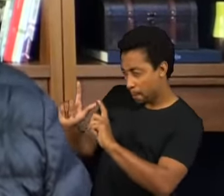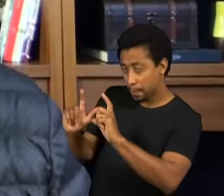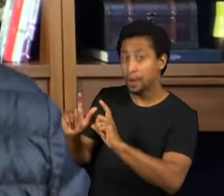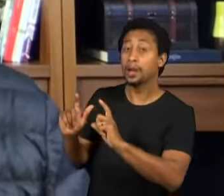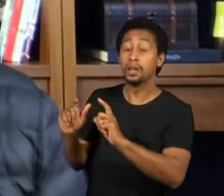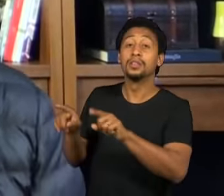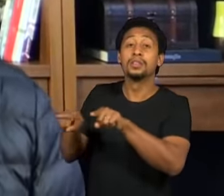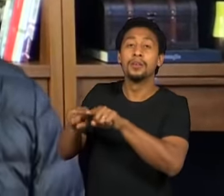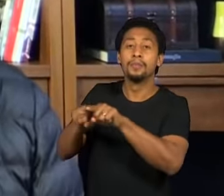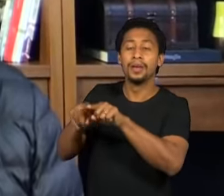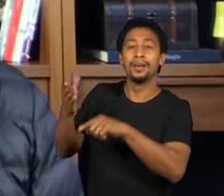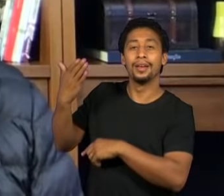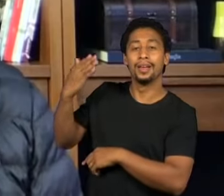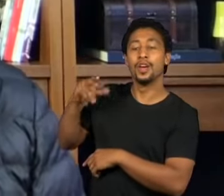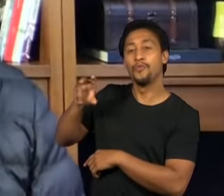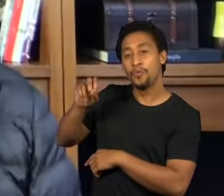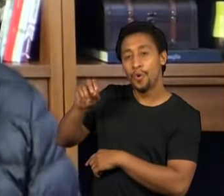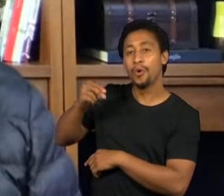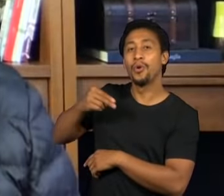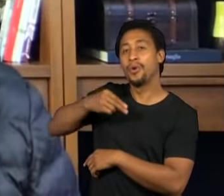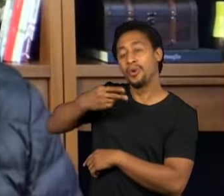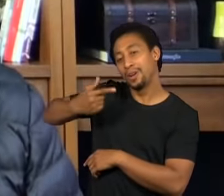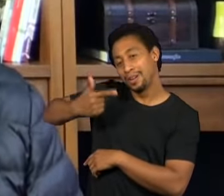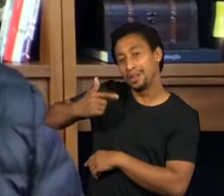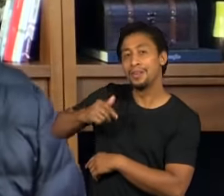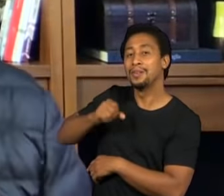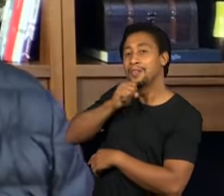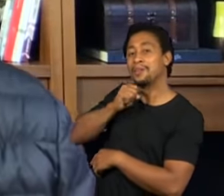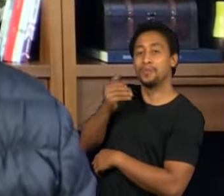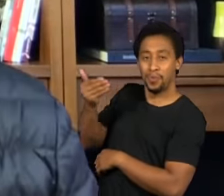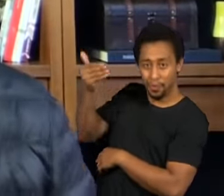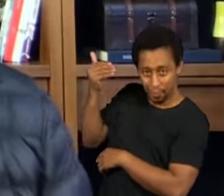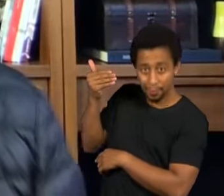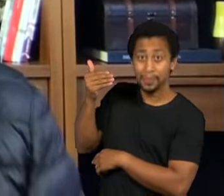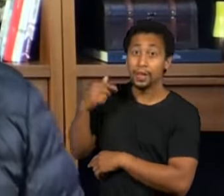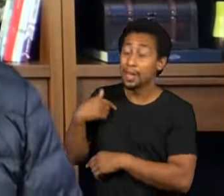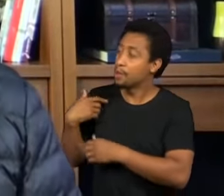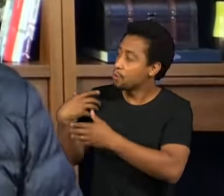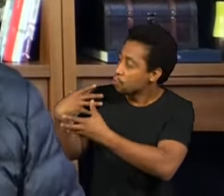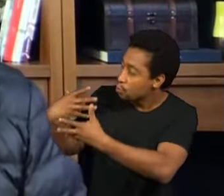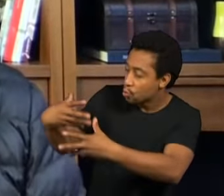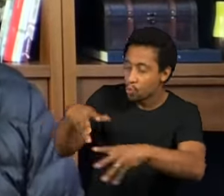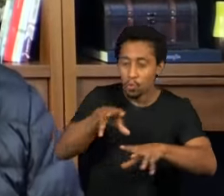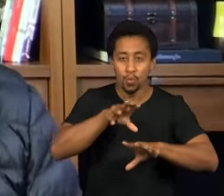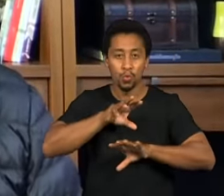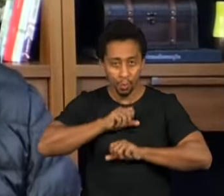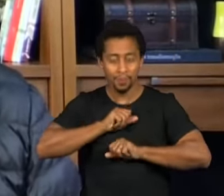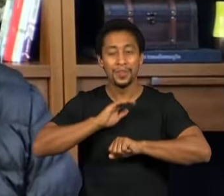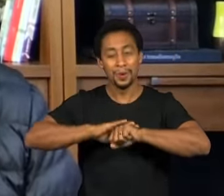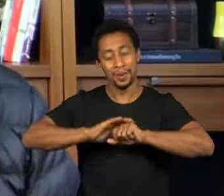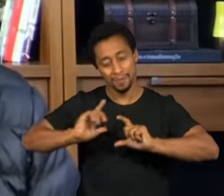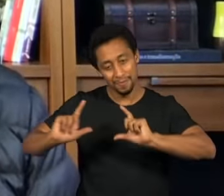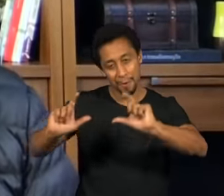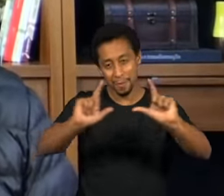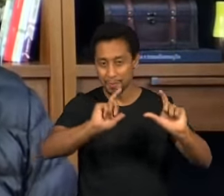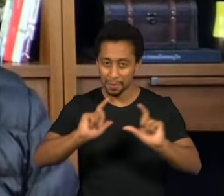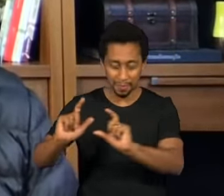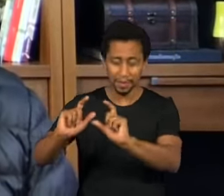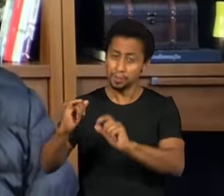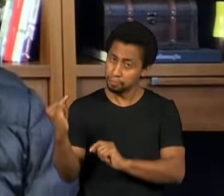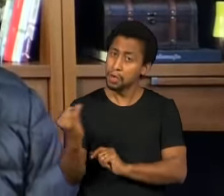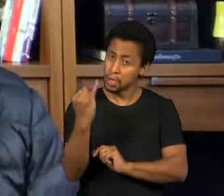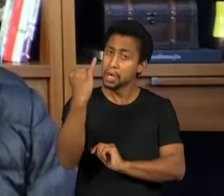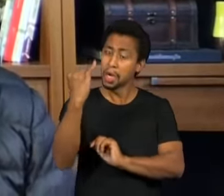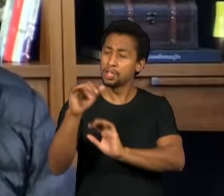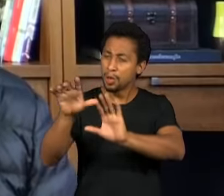meu bisavô e seguir adiante, porque eu acho que a fotografia tem esse papel, né, de documentar, esse papel muito importante da gente